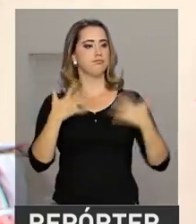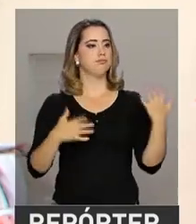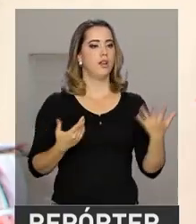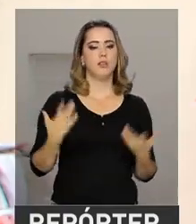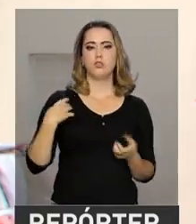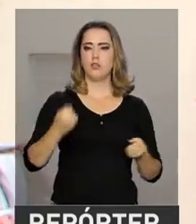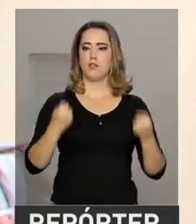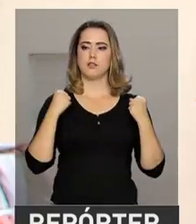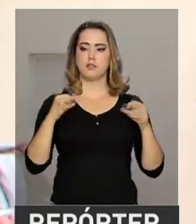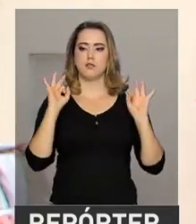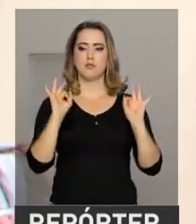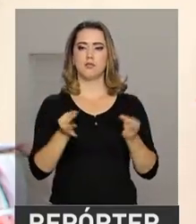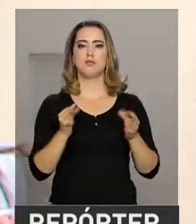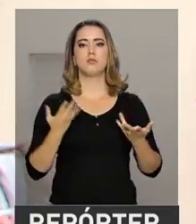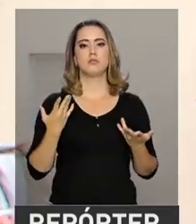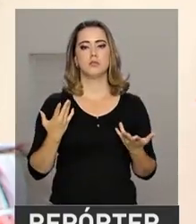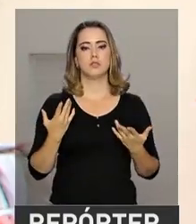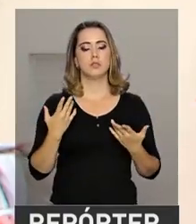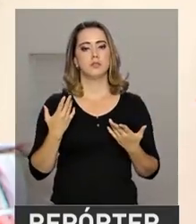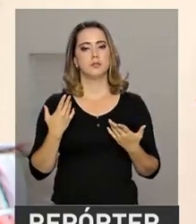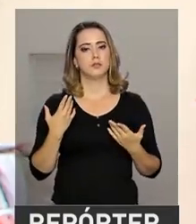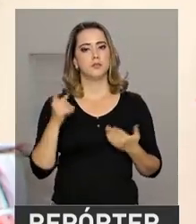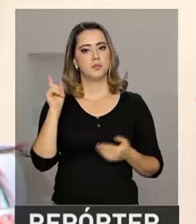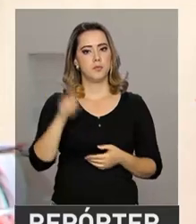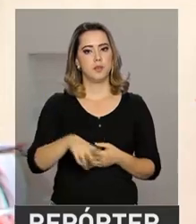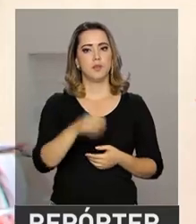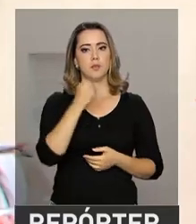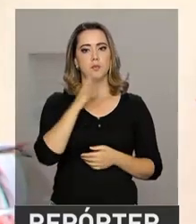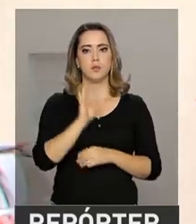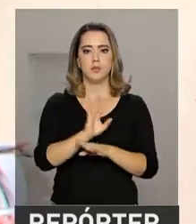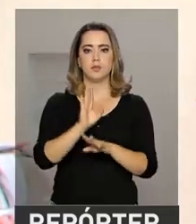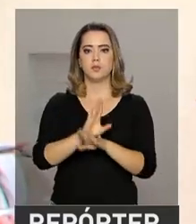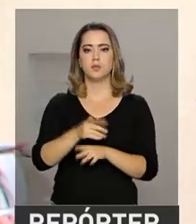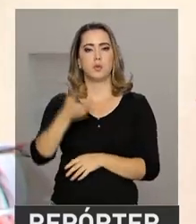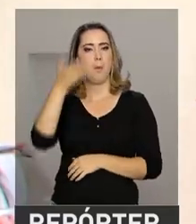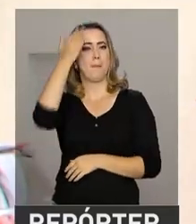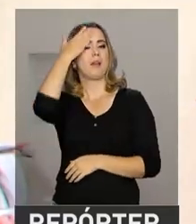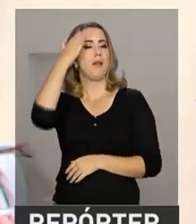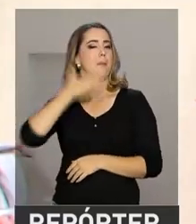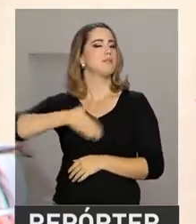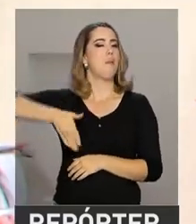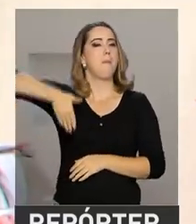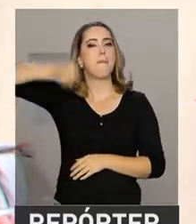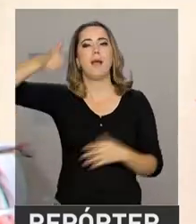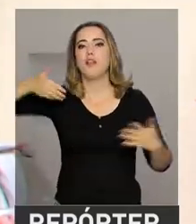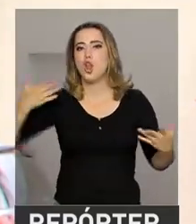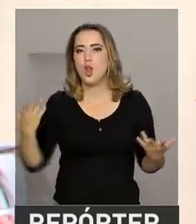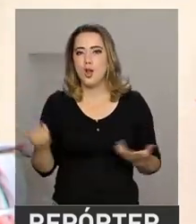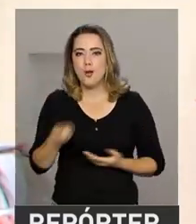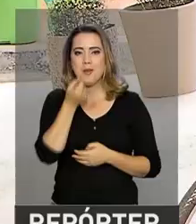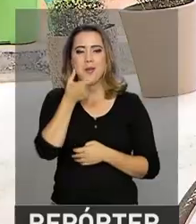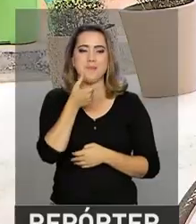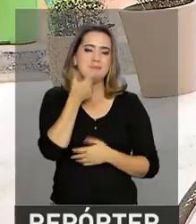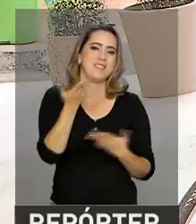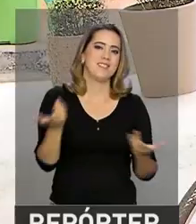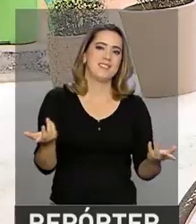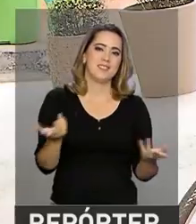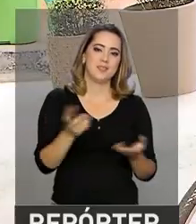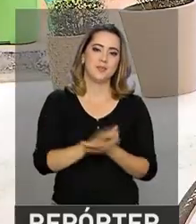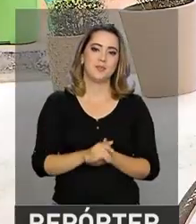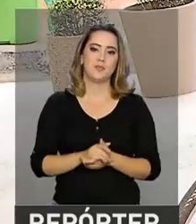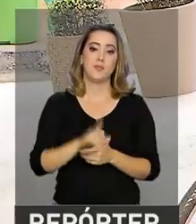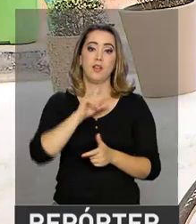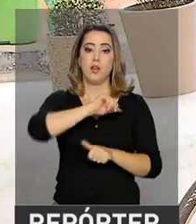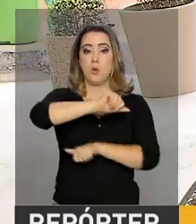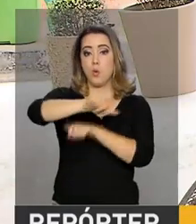com exercício físico pronto, né? Aí ajuda para a cabeça, é o melhor remédio que tem. Ao contrário